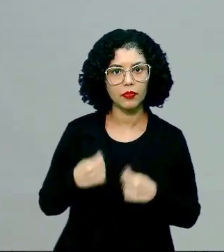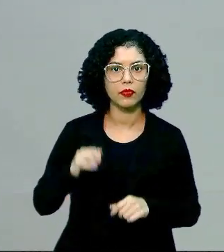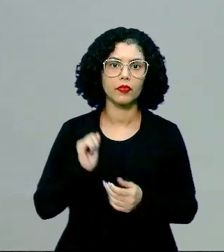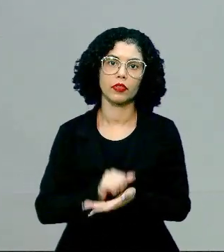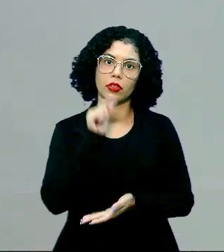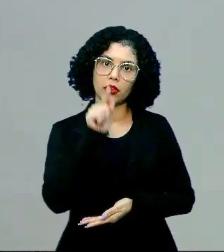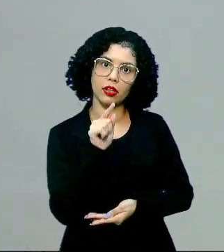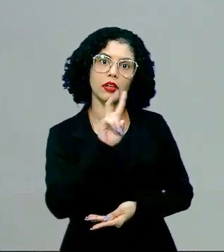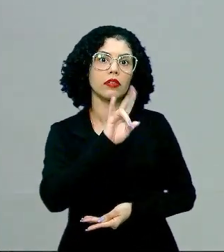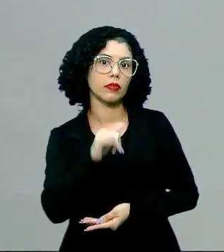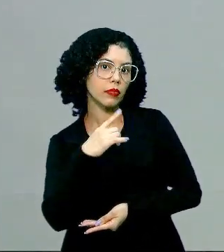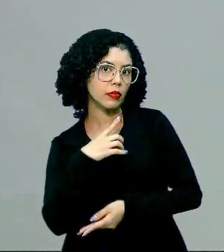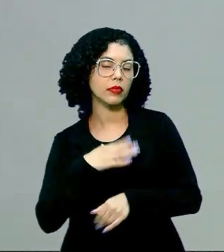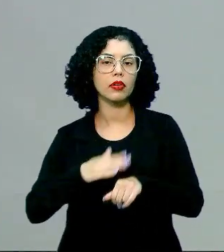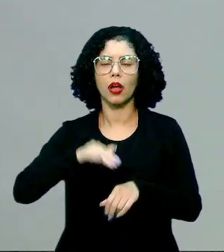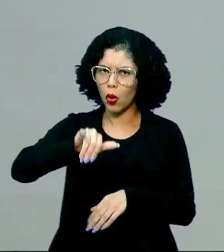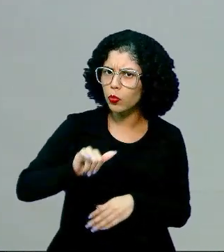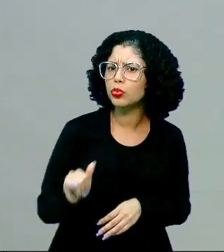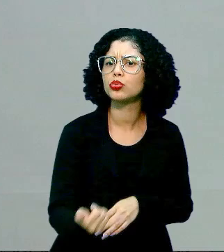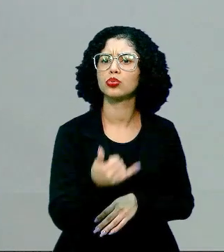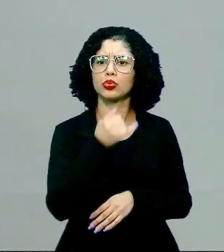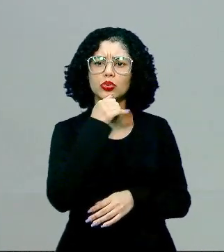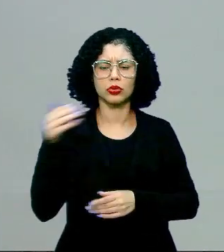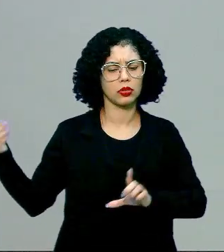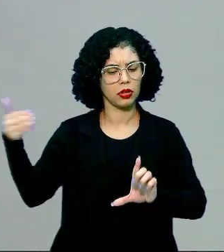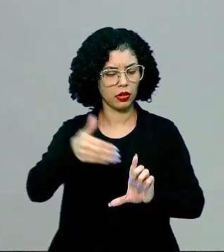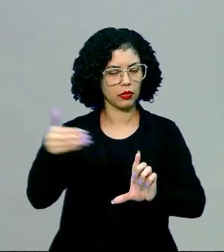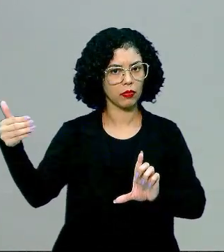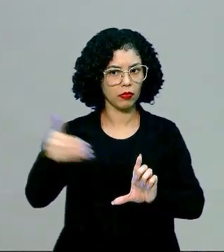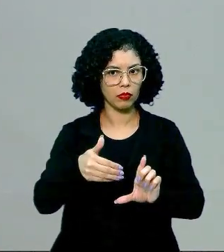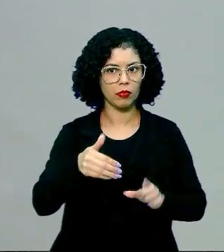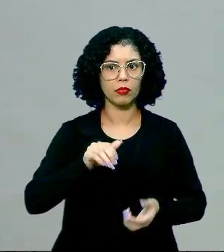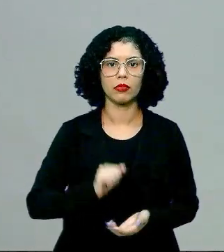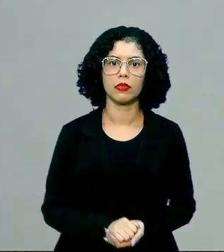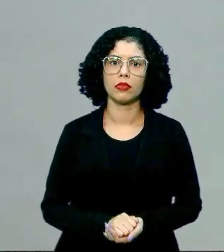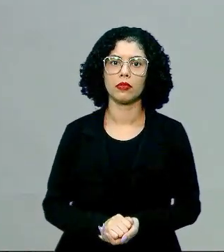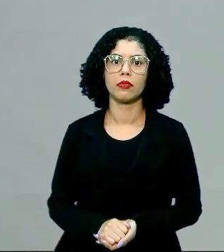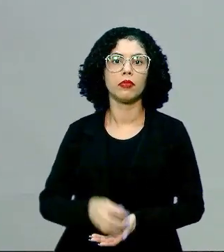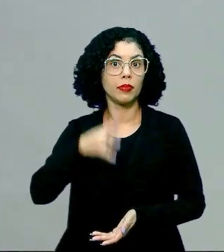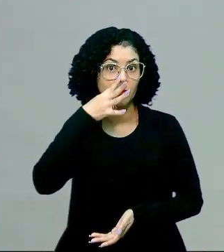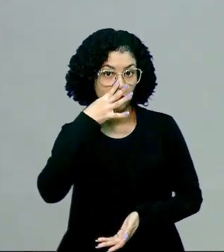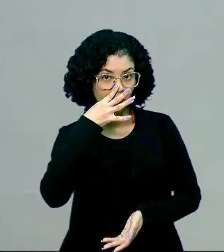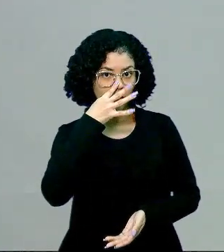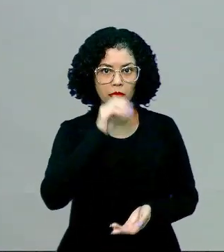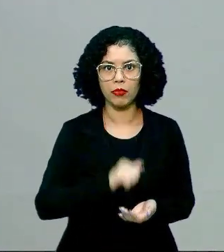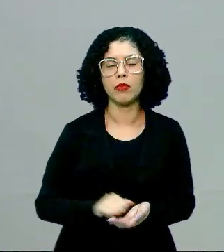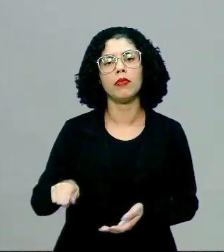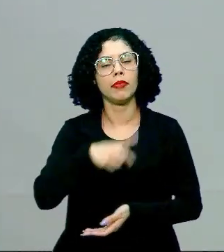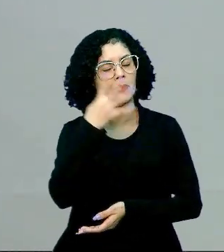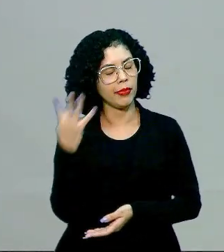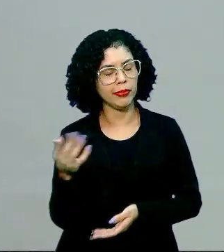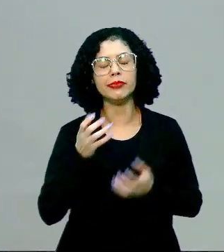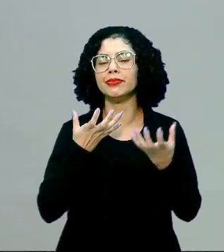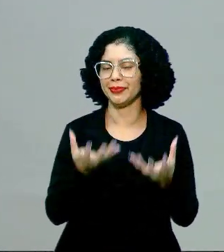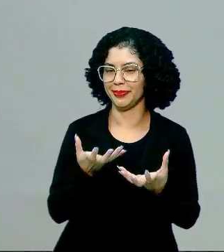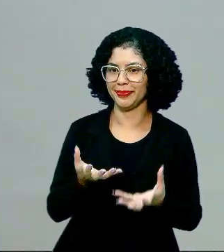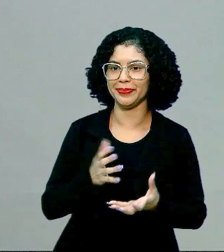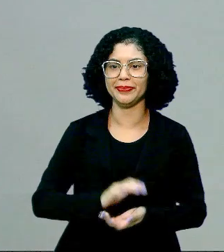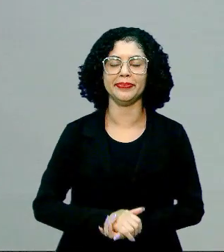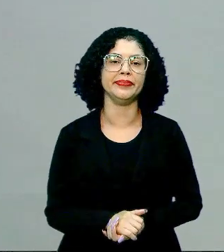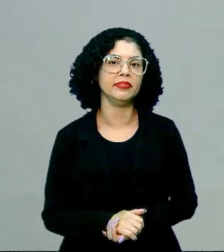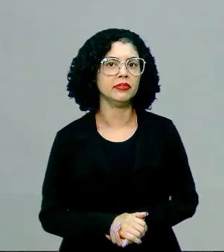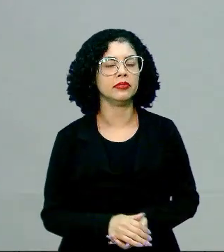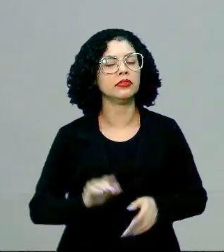necessidade, você vai ter a oportunidade de acessar a nossa plataforma e assistir quantas vezes você